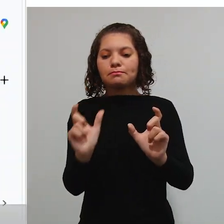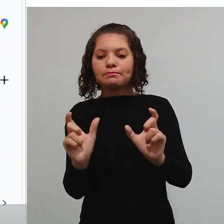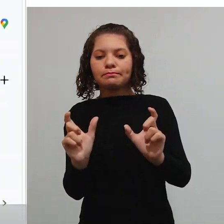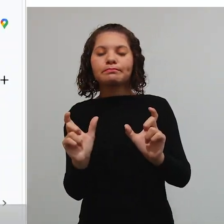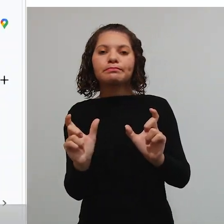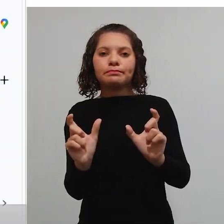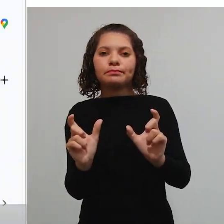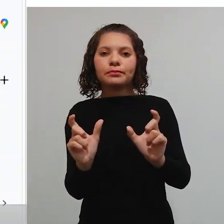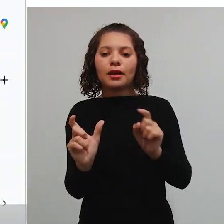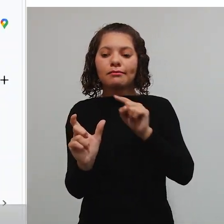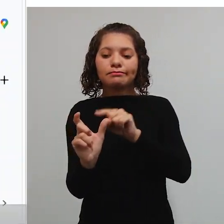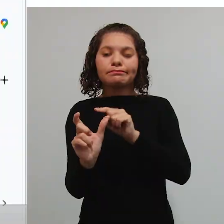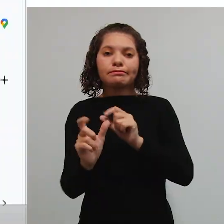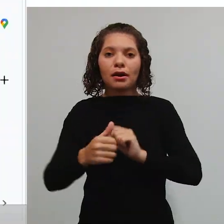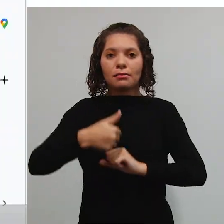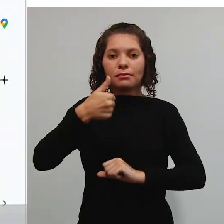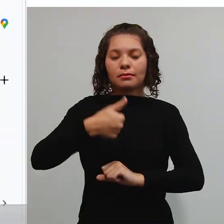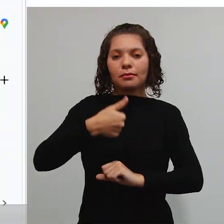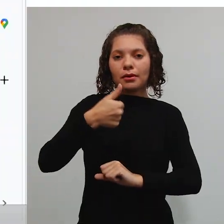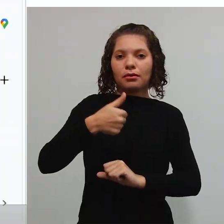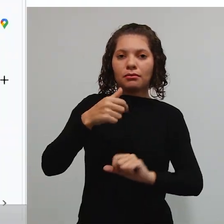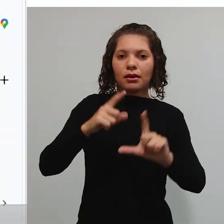você coloca aqui o sobrenome maiúsculo